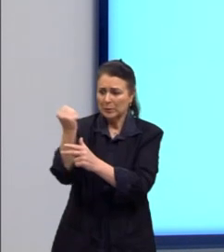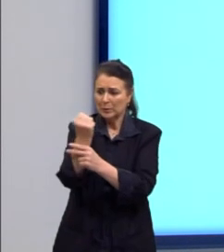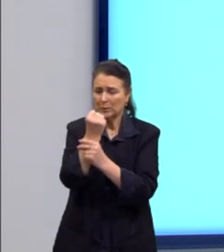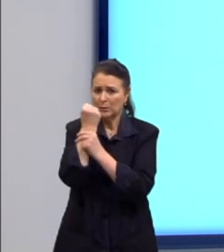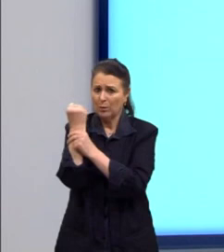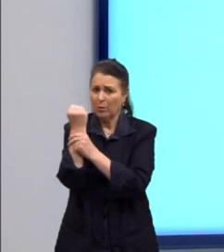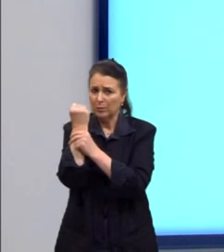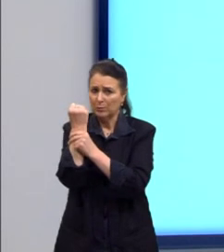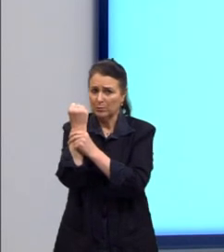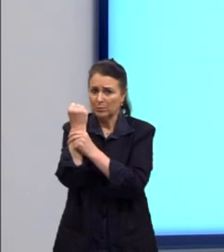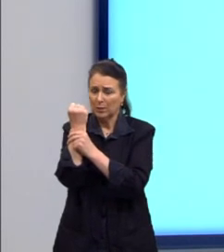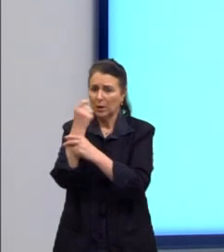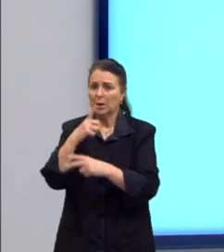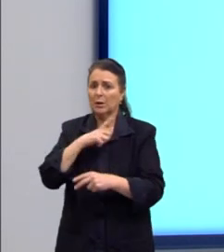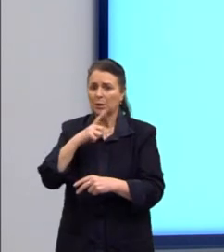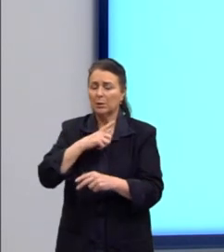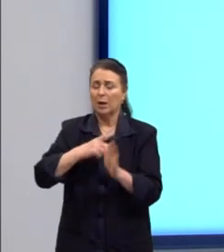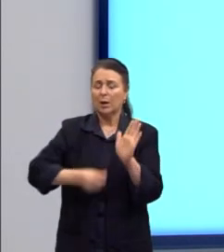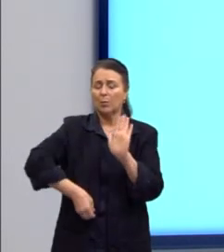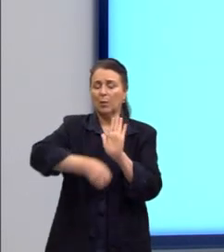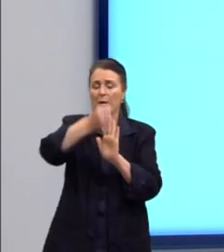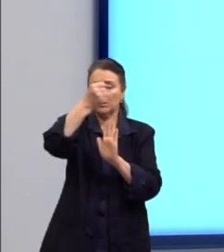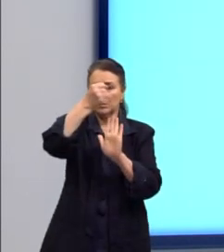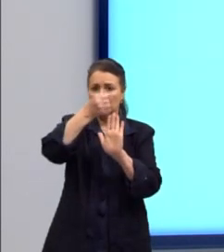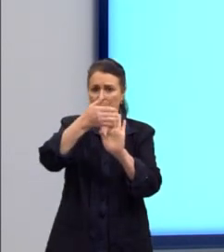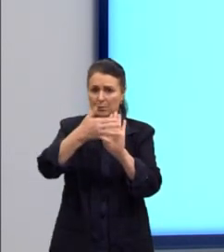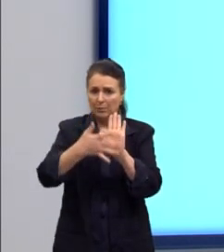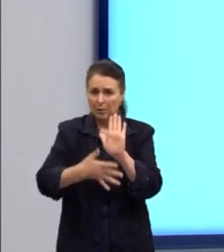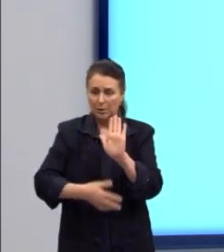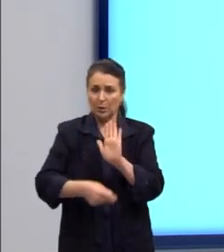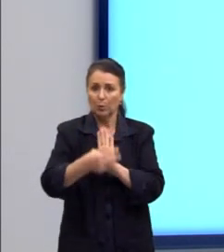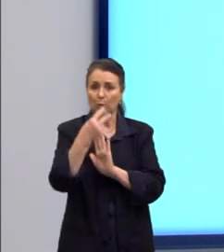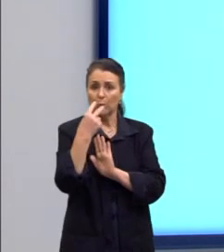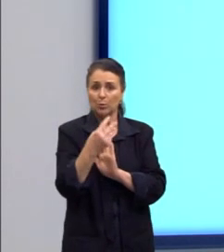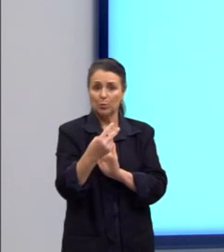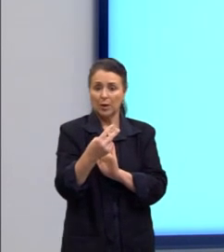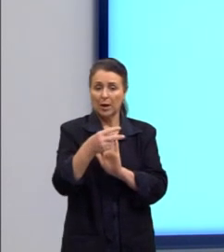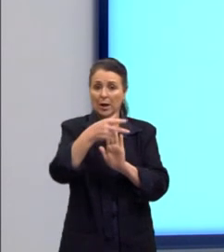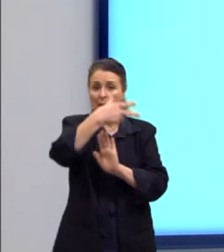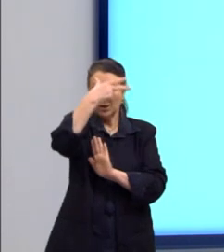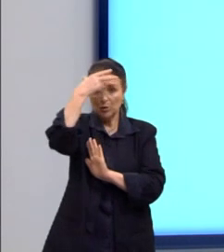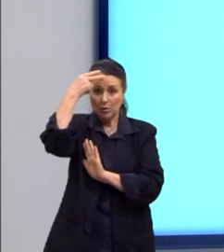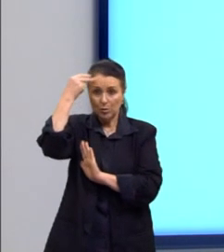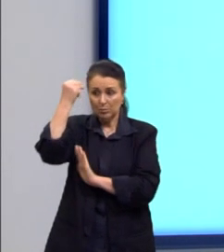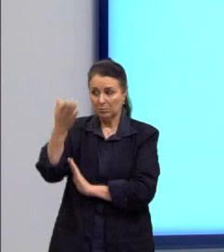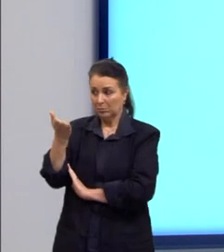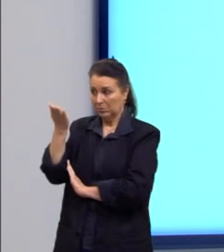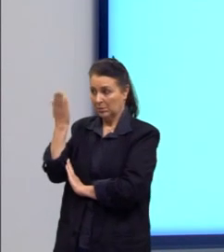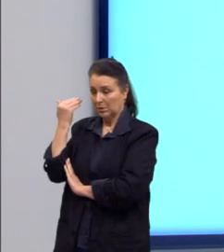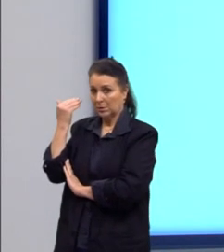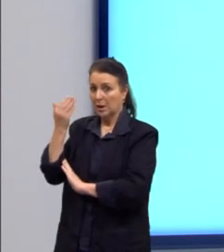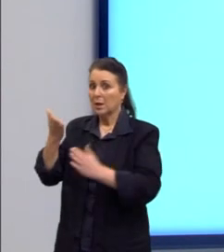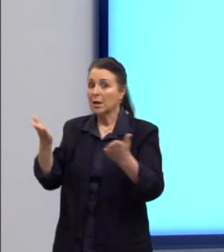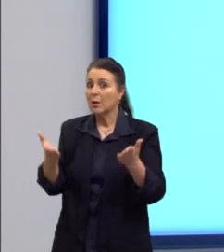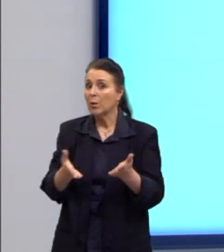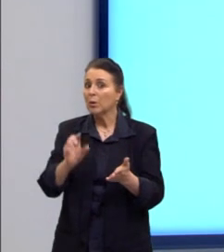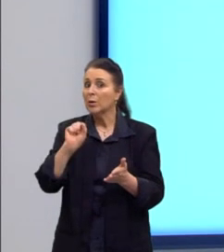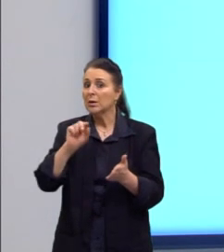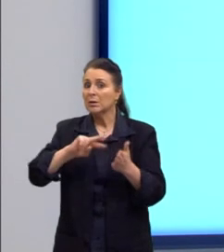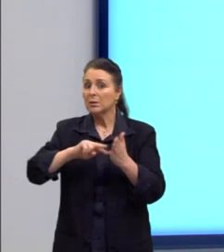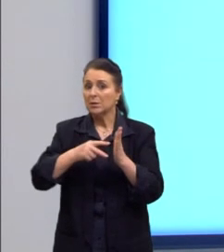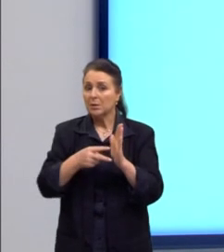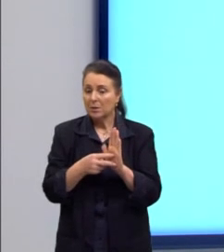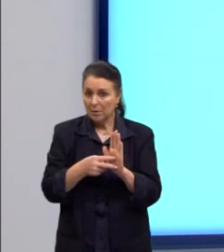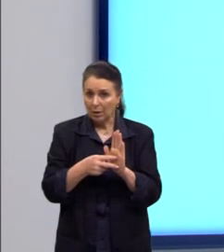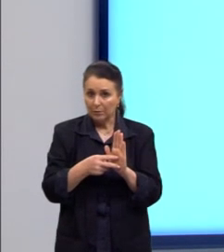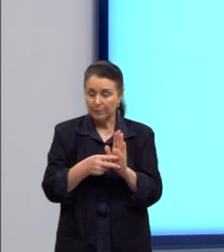a gente tem uma definição do que era estigma e uma definição do que é agora estigma achar que a manifestação